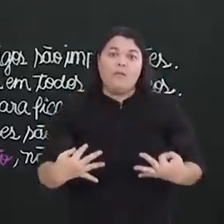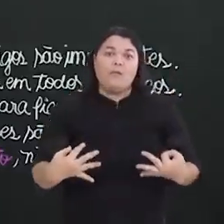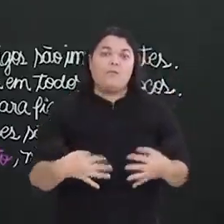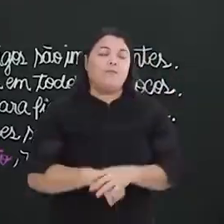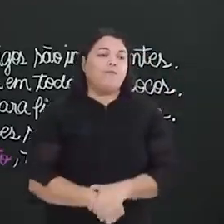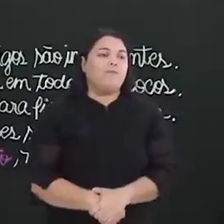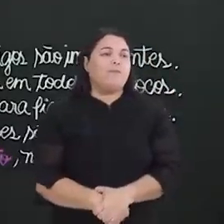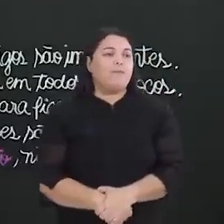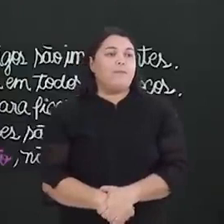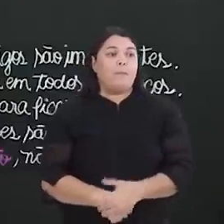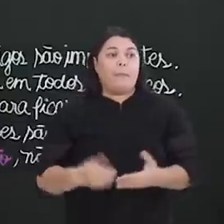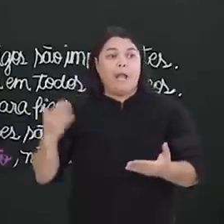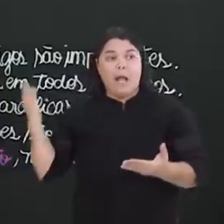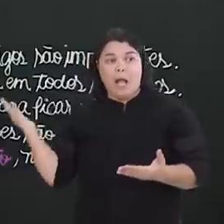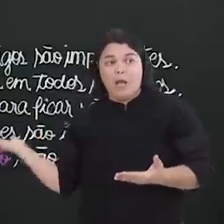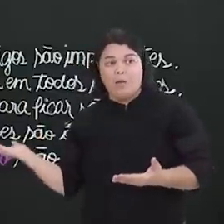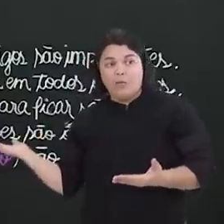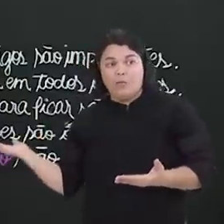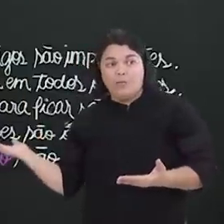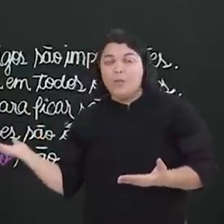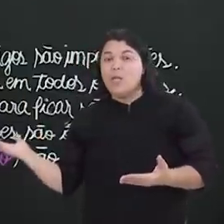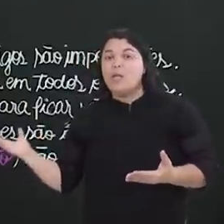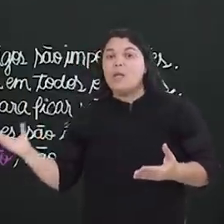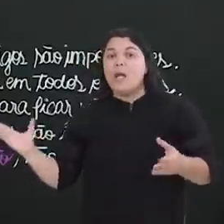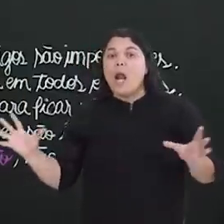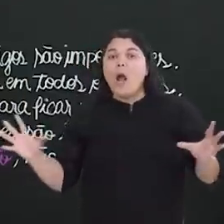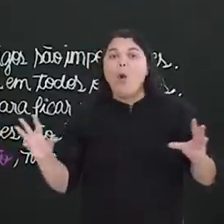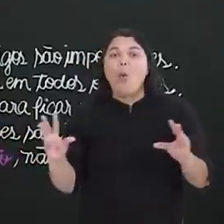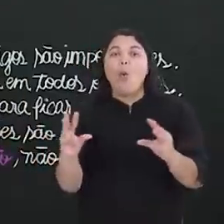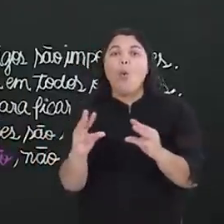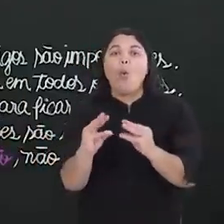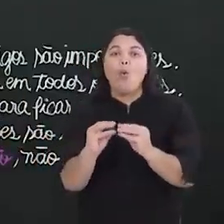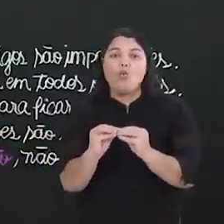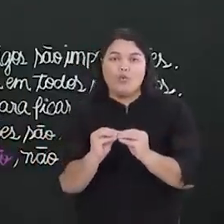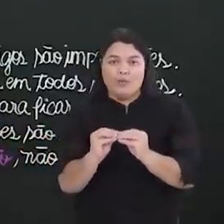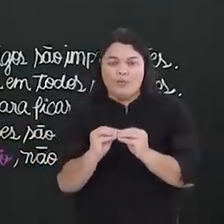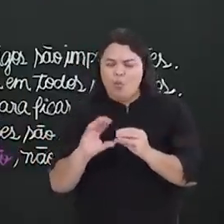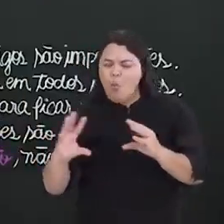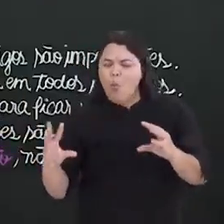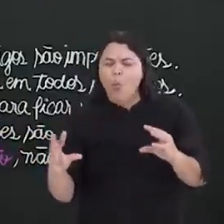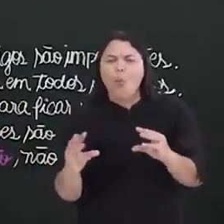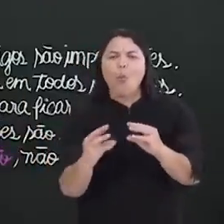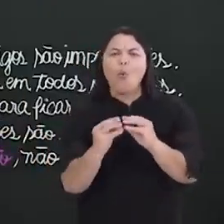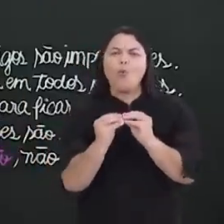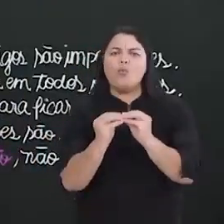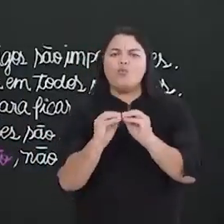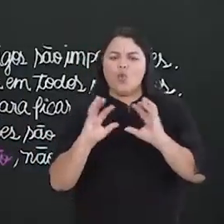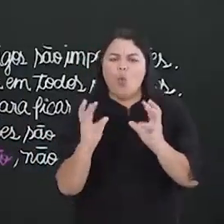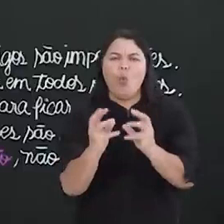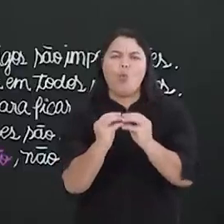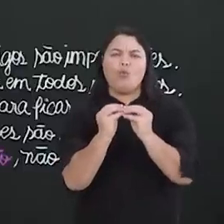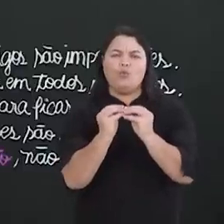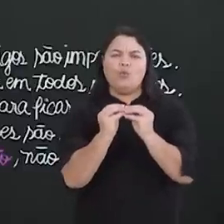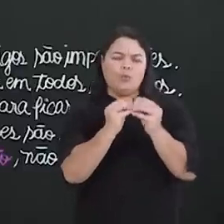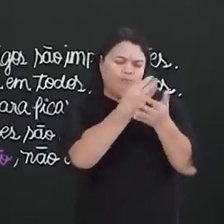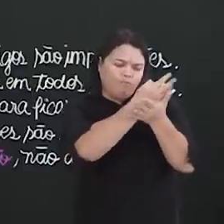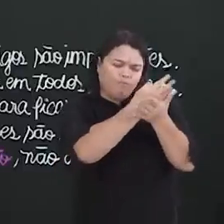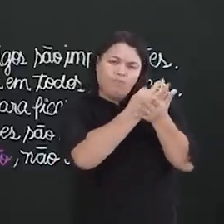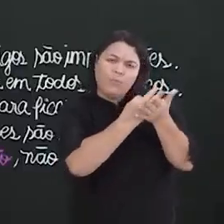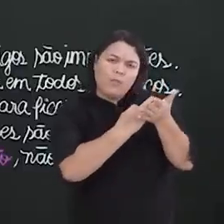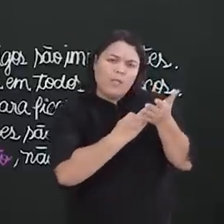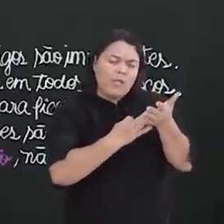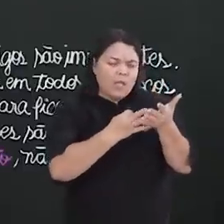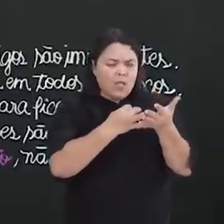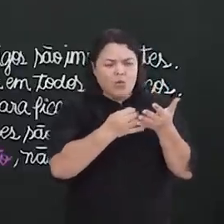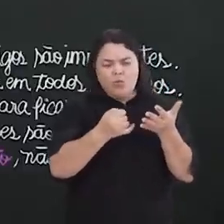explicativa. As orações de valor conclusivo, como o próprio nome sugere, são muito úteis na hora de concluir um texto, concluir